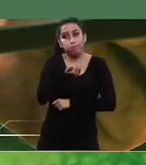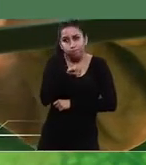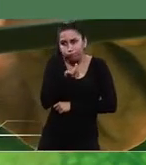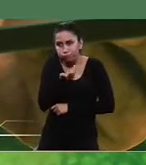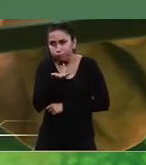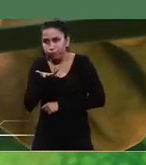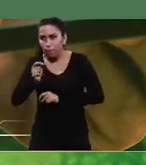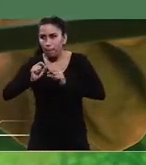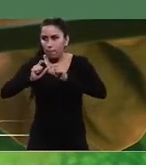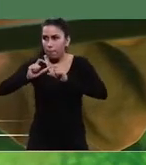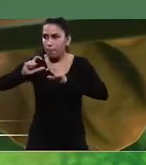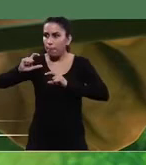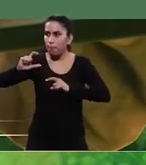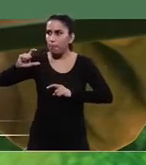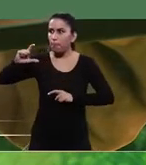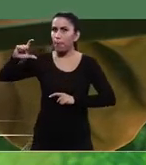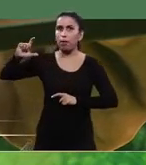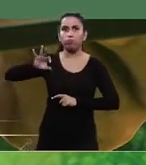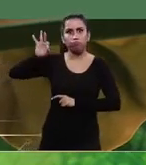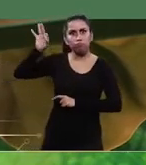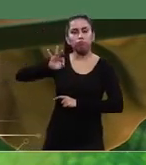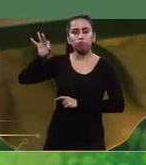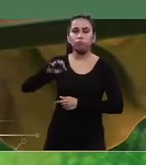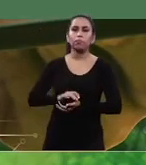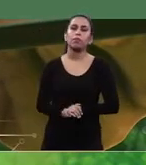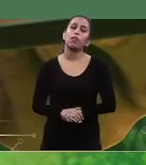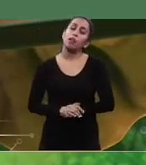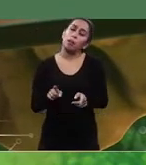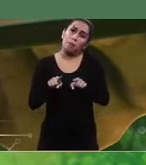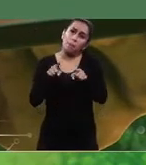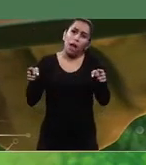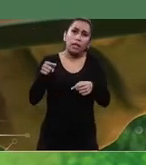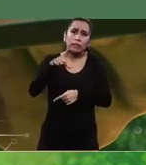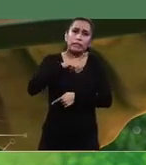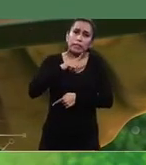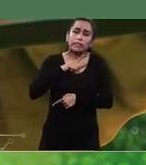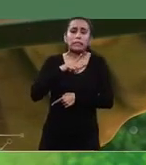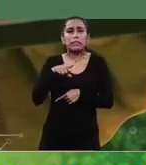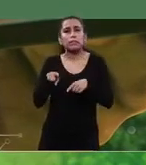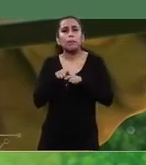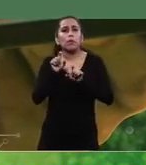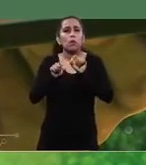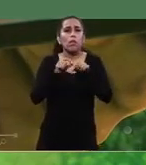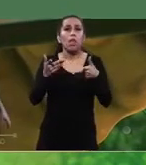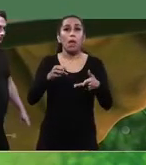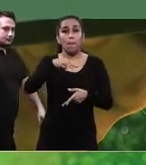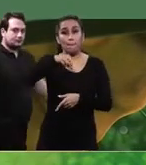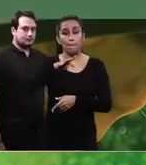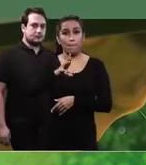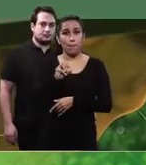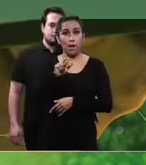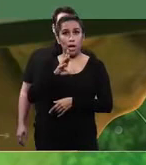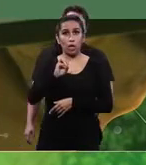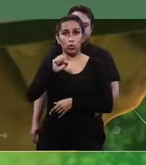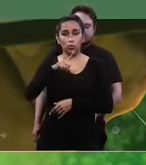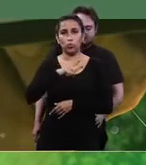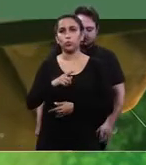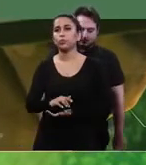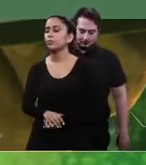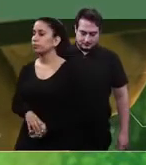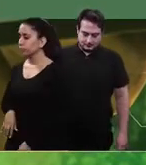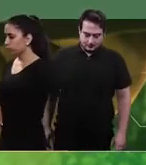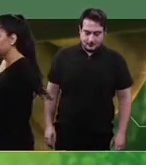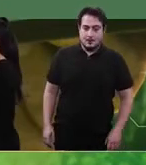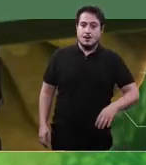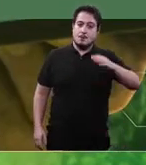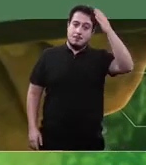destacado, mas uma forte preponderância aí de participação do Mato Grosso, do Maranhão e do Pará,